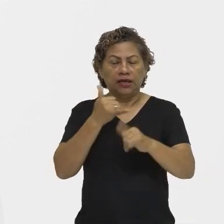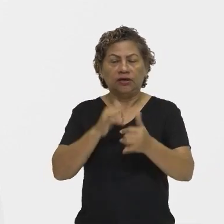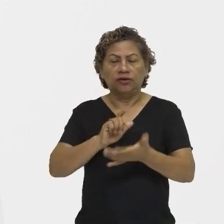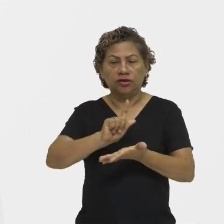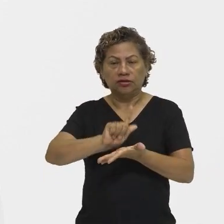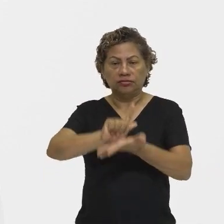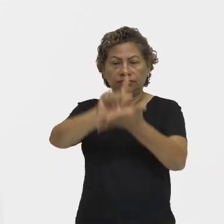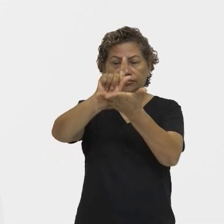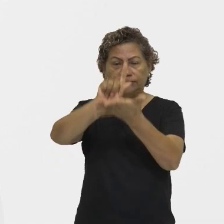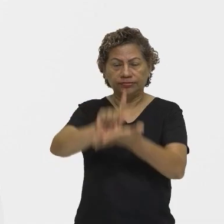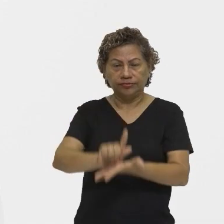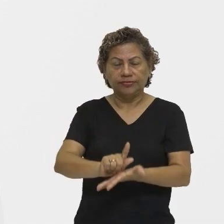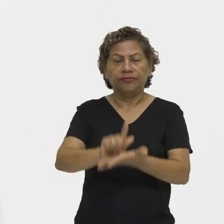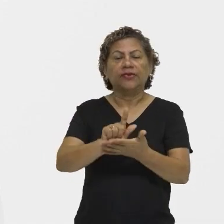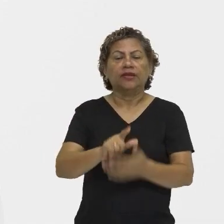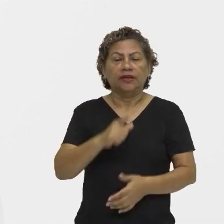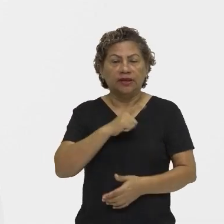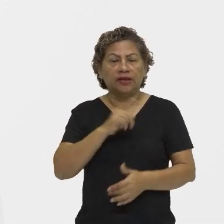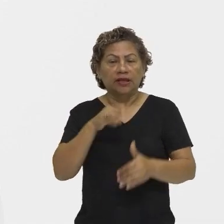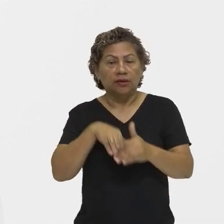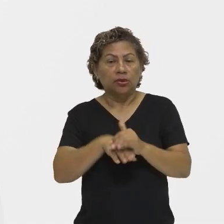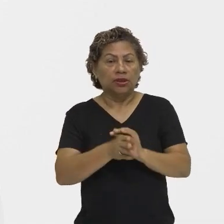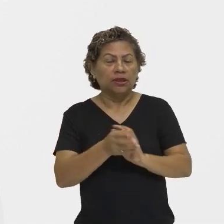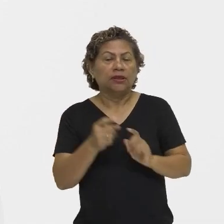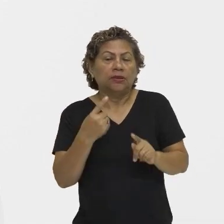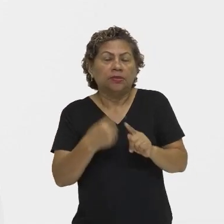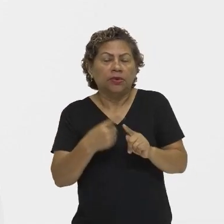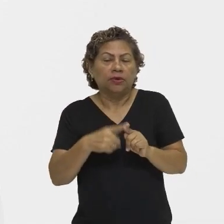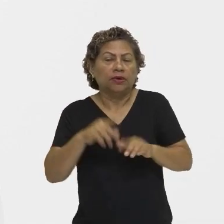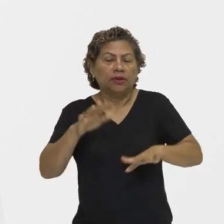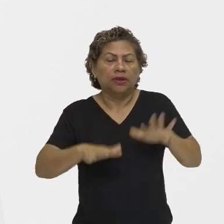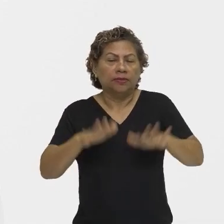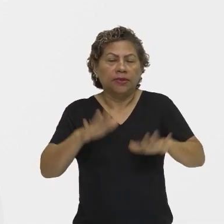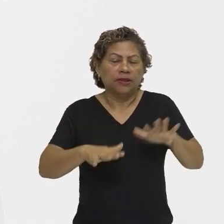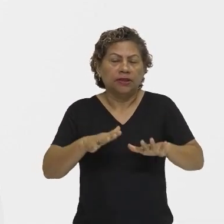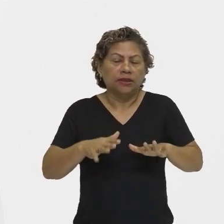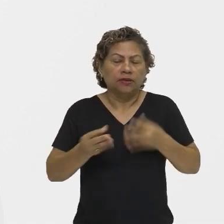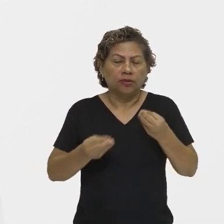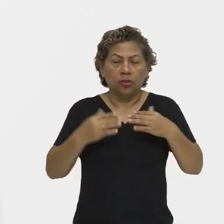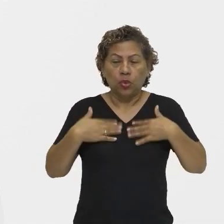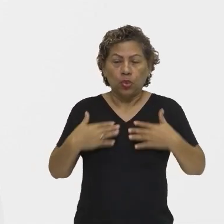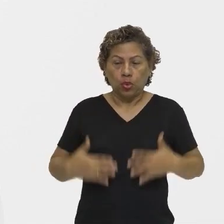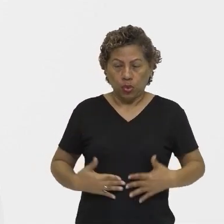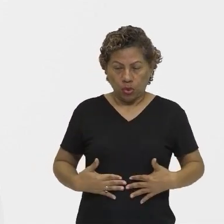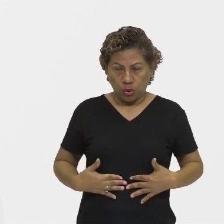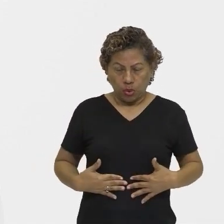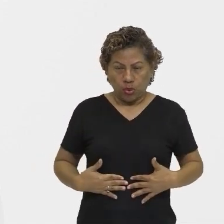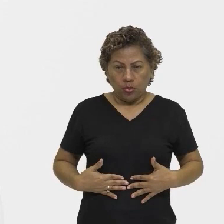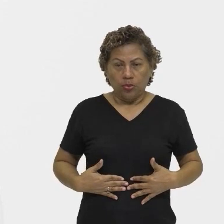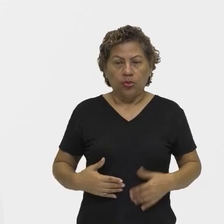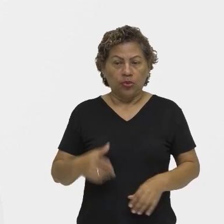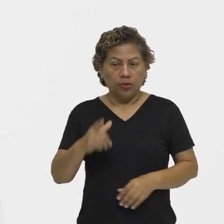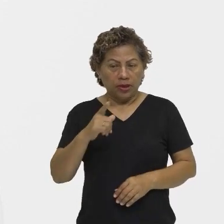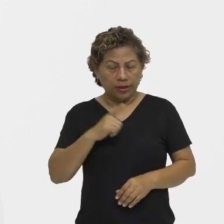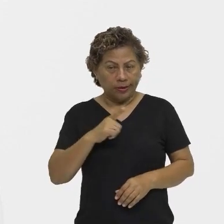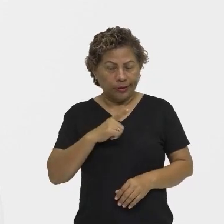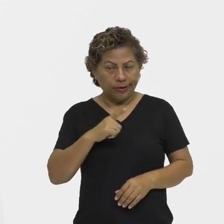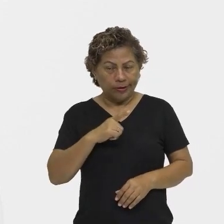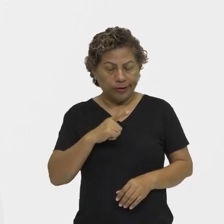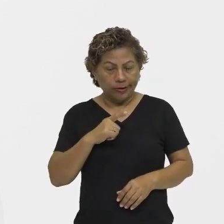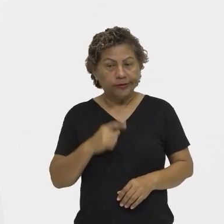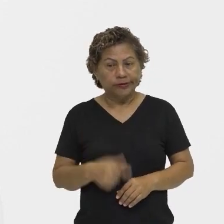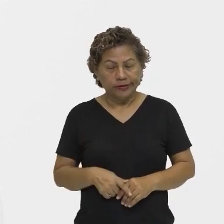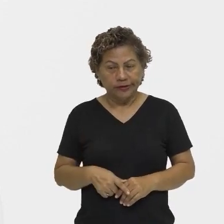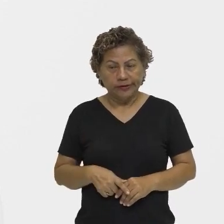está armazenada em virtude da posição que um corpo ocupa em relação à superfície